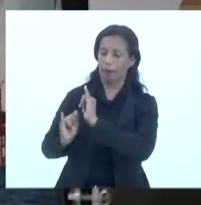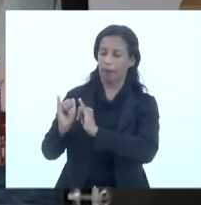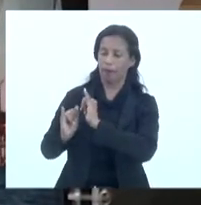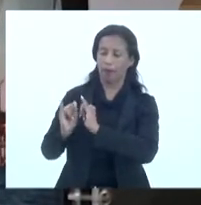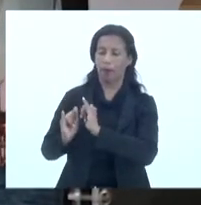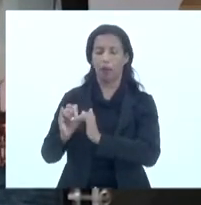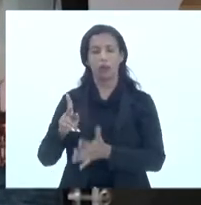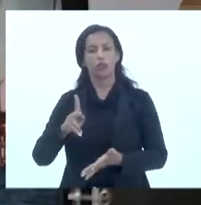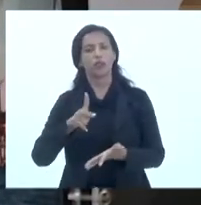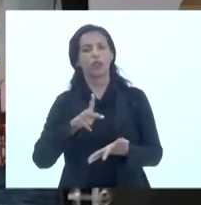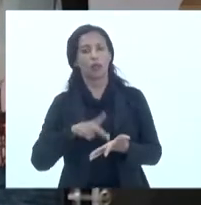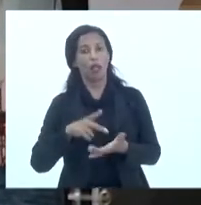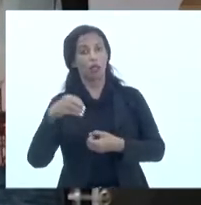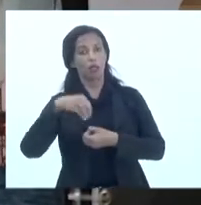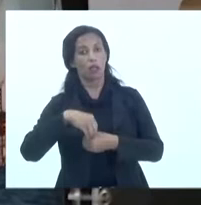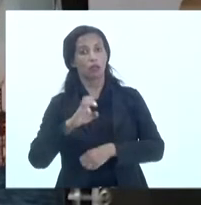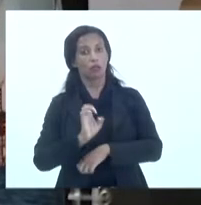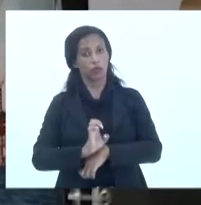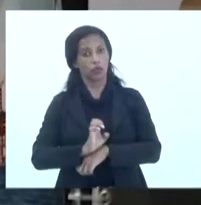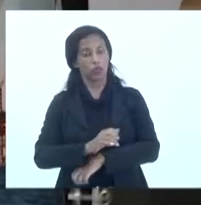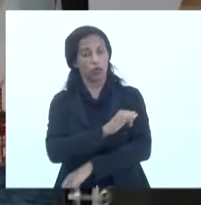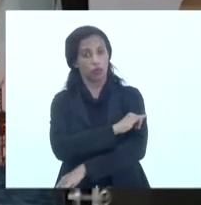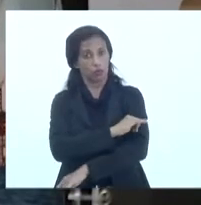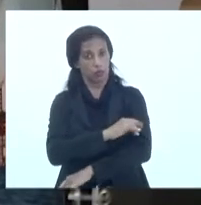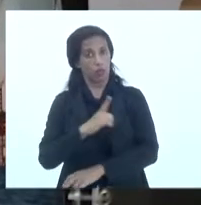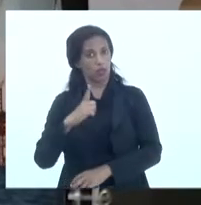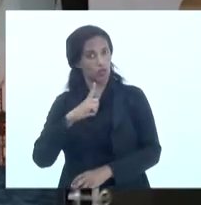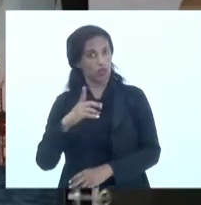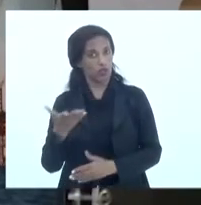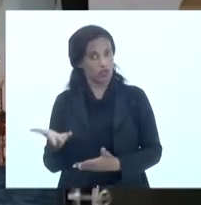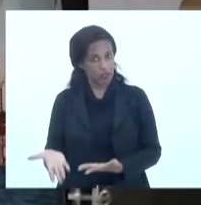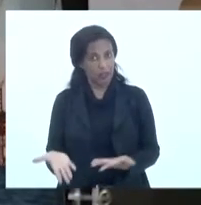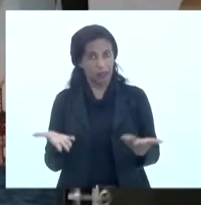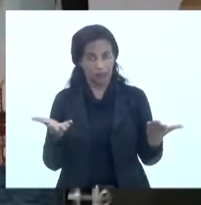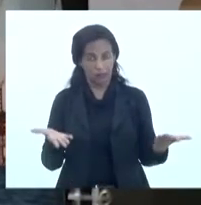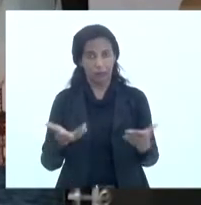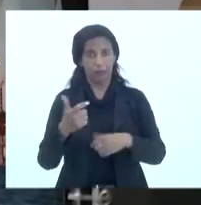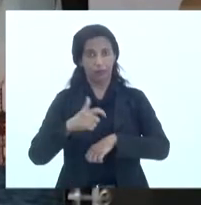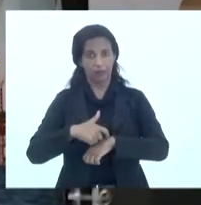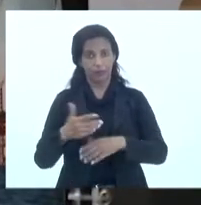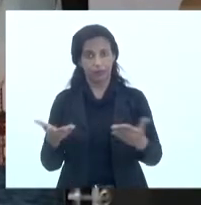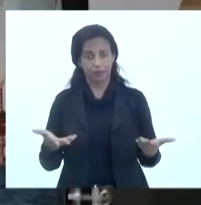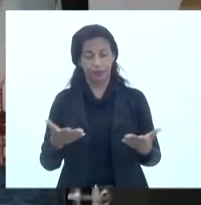que, de fato, dentro do Estado do Rio de Janeiro, a gente tem essa prerrogativa,